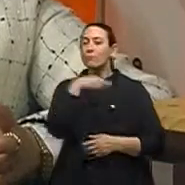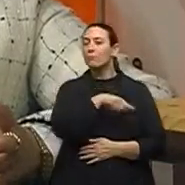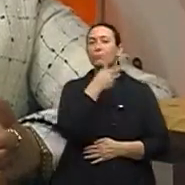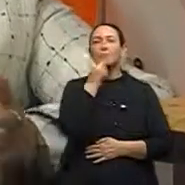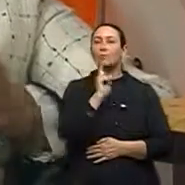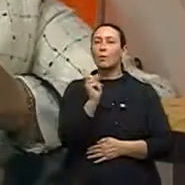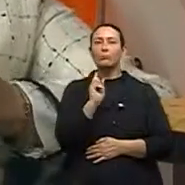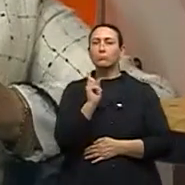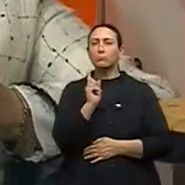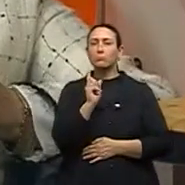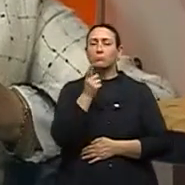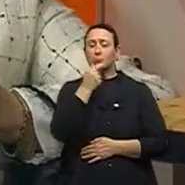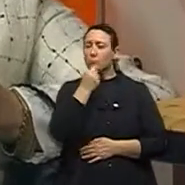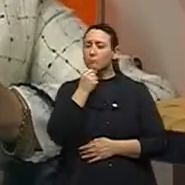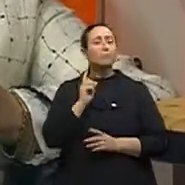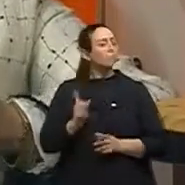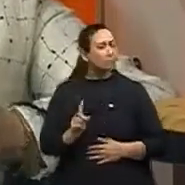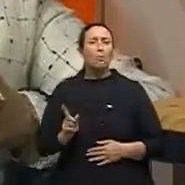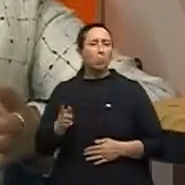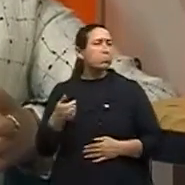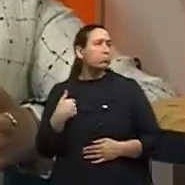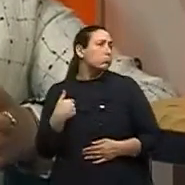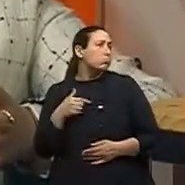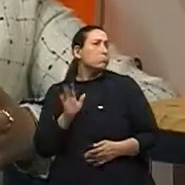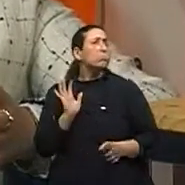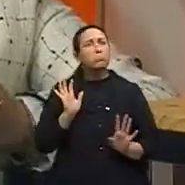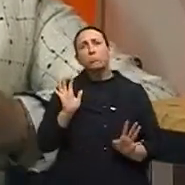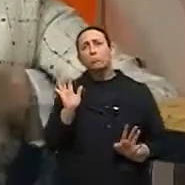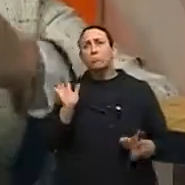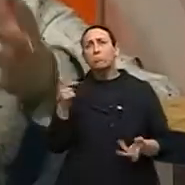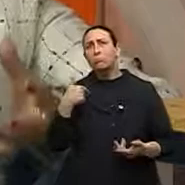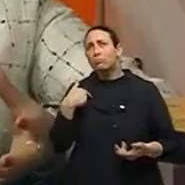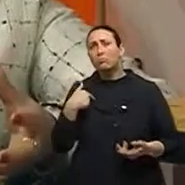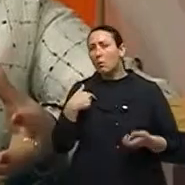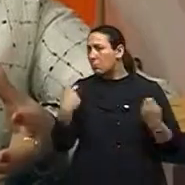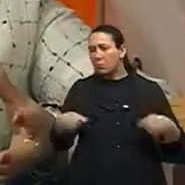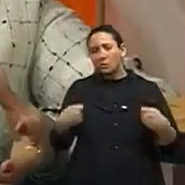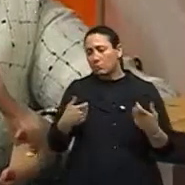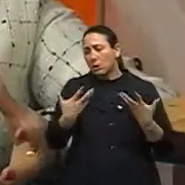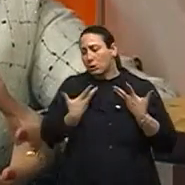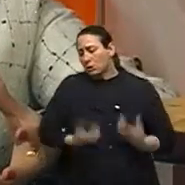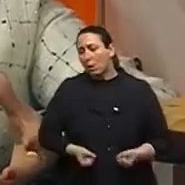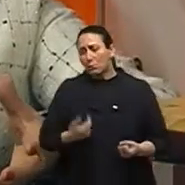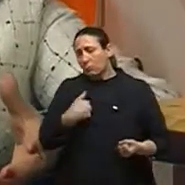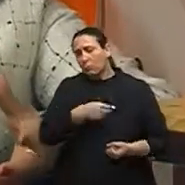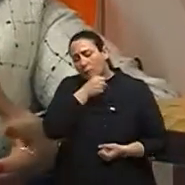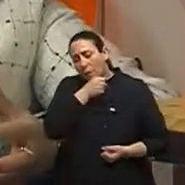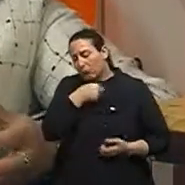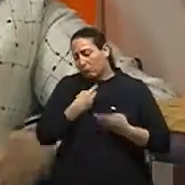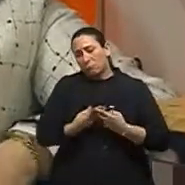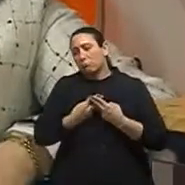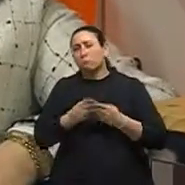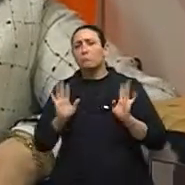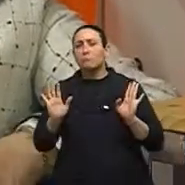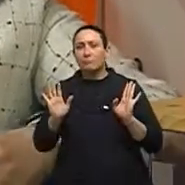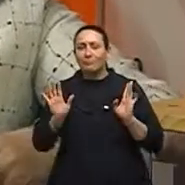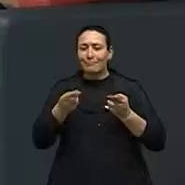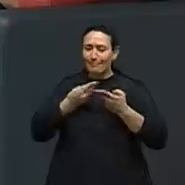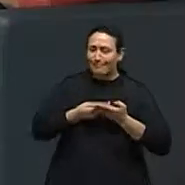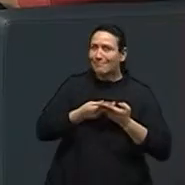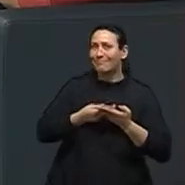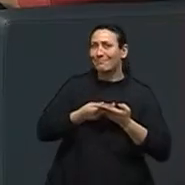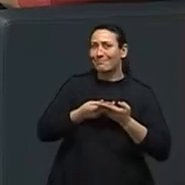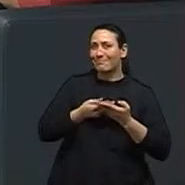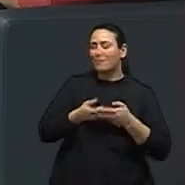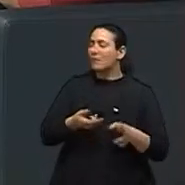nova Ele acha que ele vai ter que assumir isso passivamente Uhum mas isso isso eh